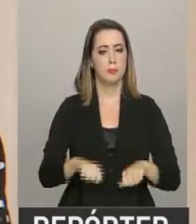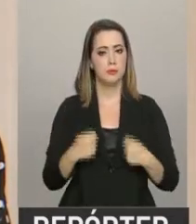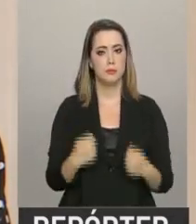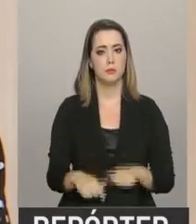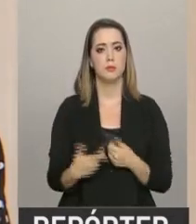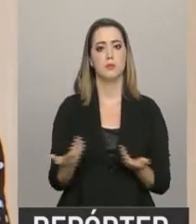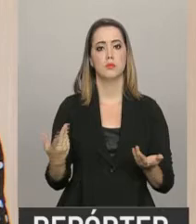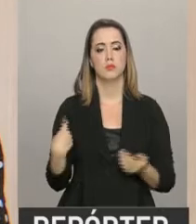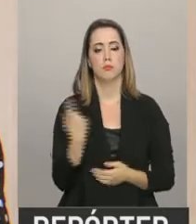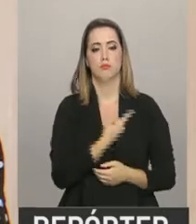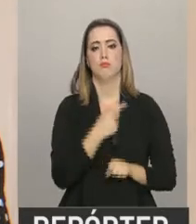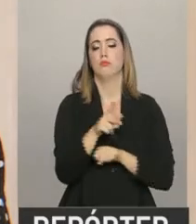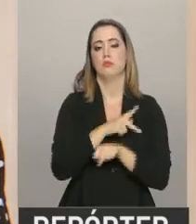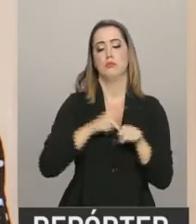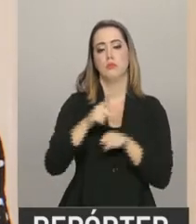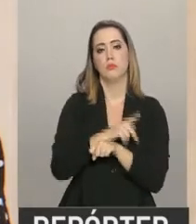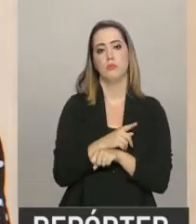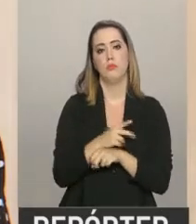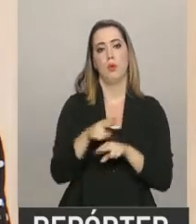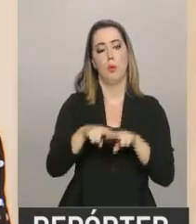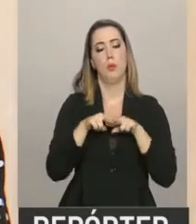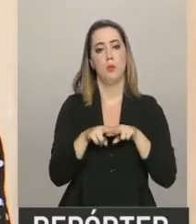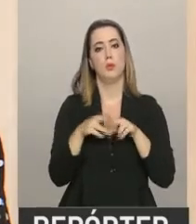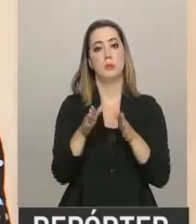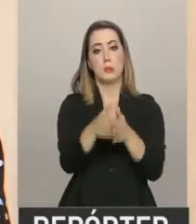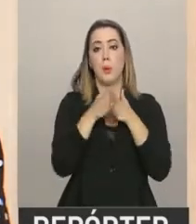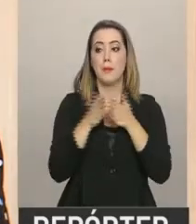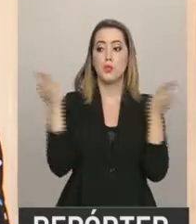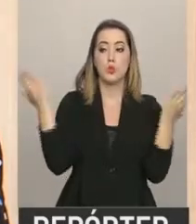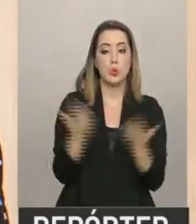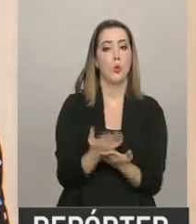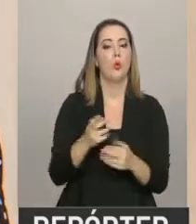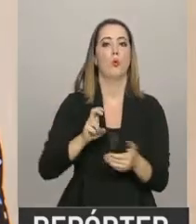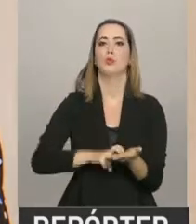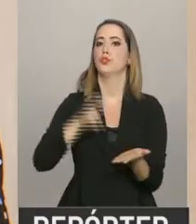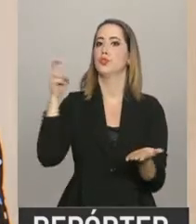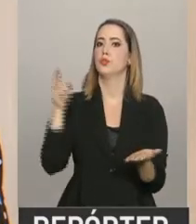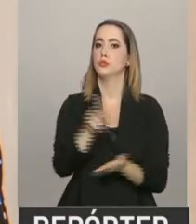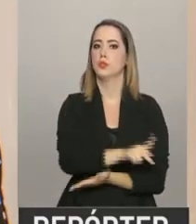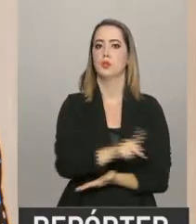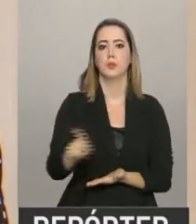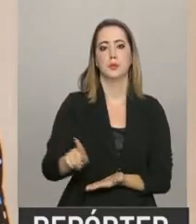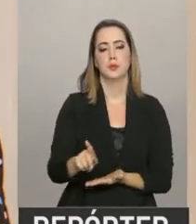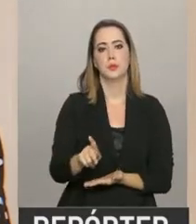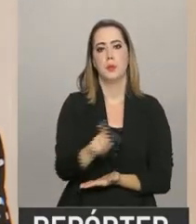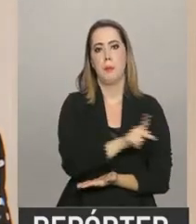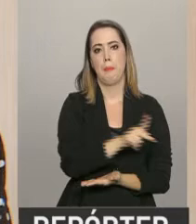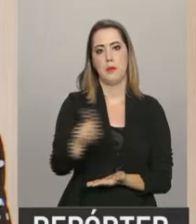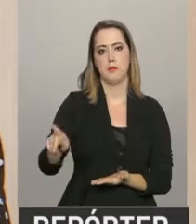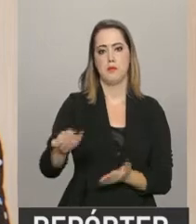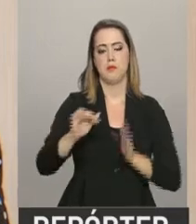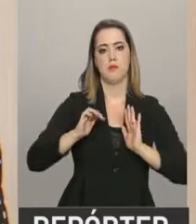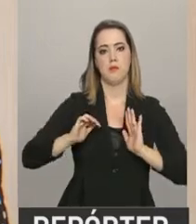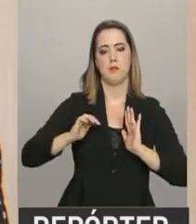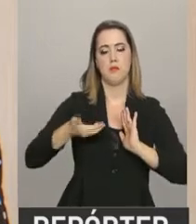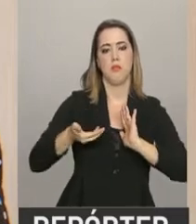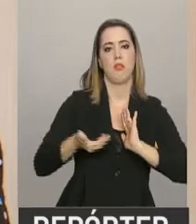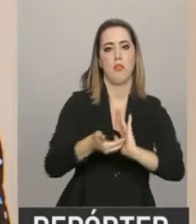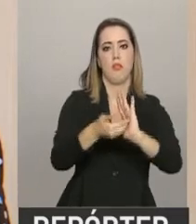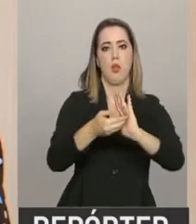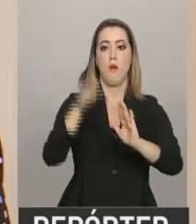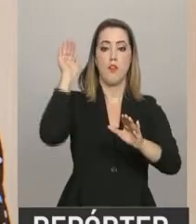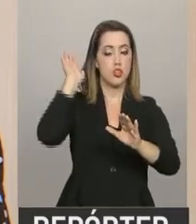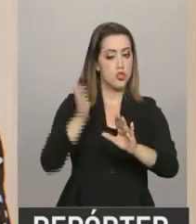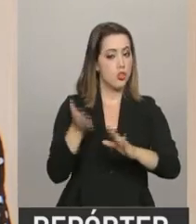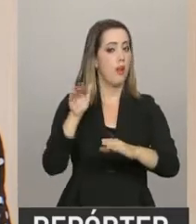ensino médio no nosso país por isso que eu pedi hoje de manhã pressa o presidente rodrigo maia para que ele possa colocar em